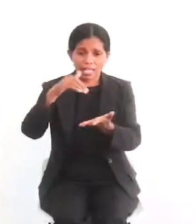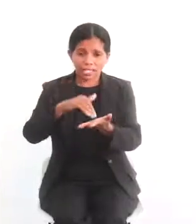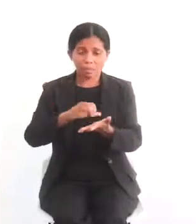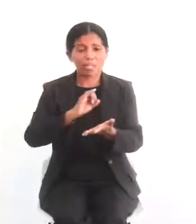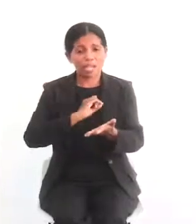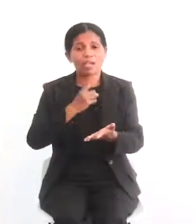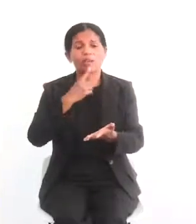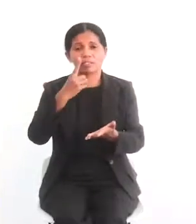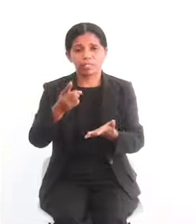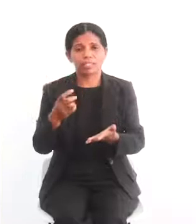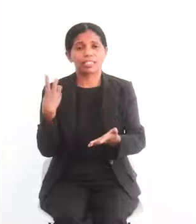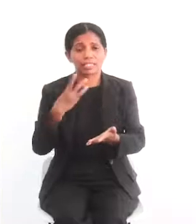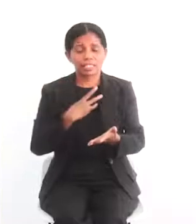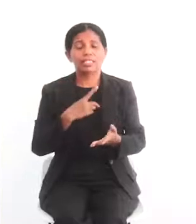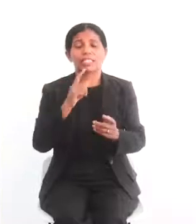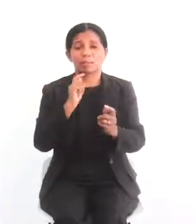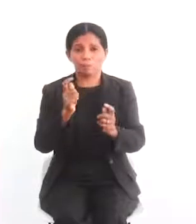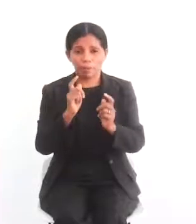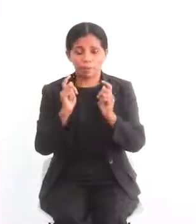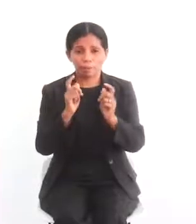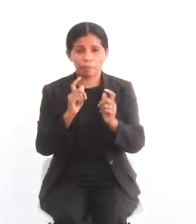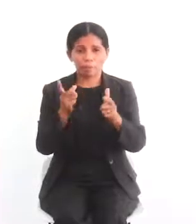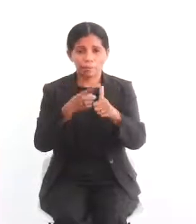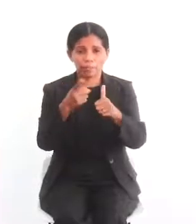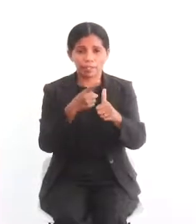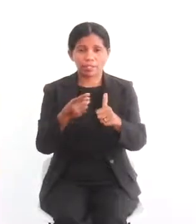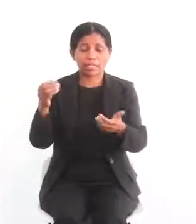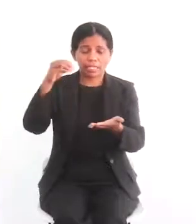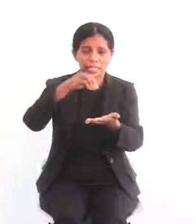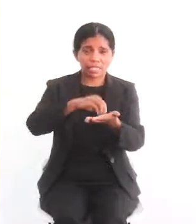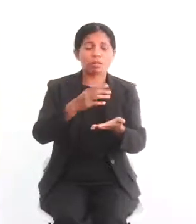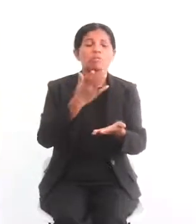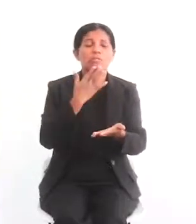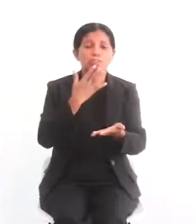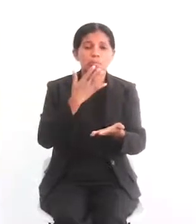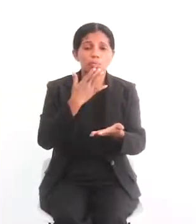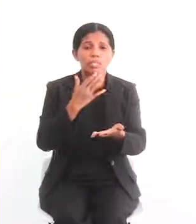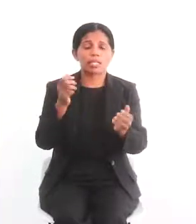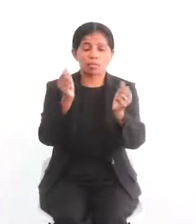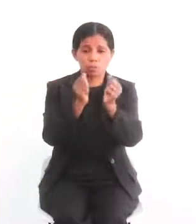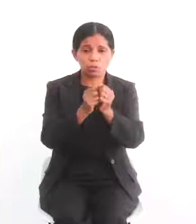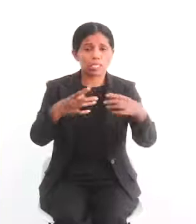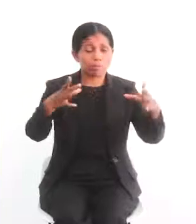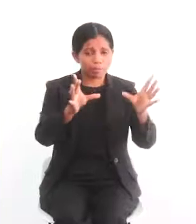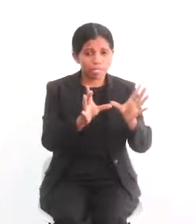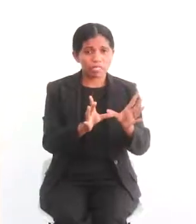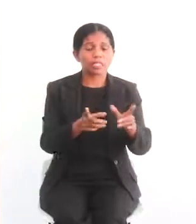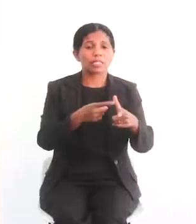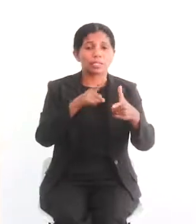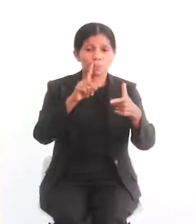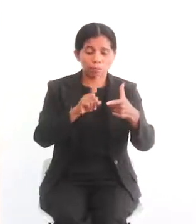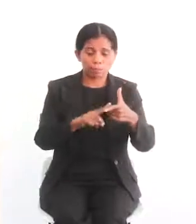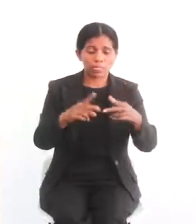tentar? Primeiro, ele misturou o açúcar com o coco numa taça. De seguida, juntou os